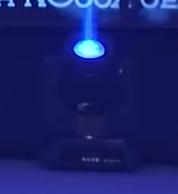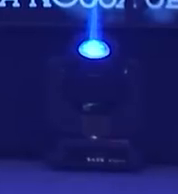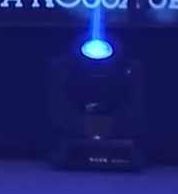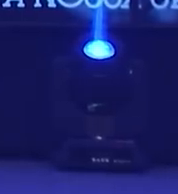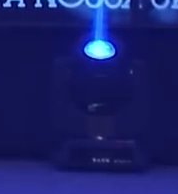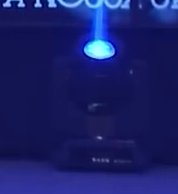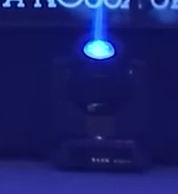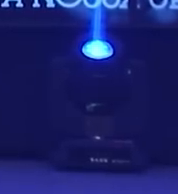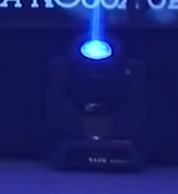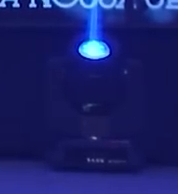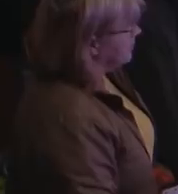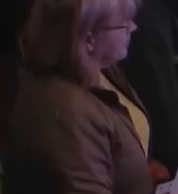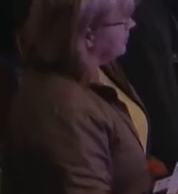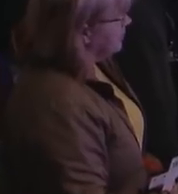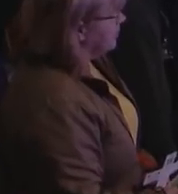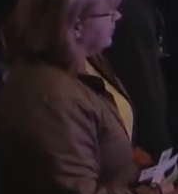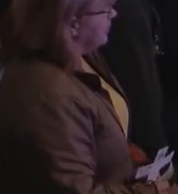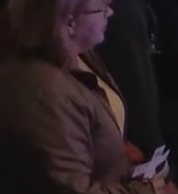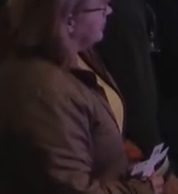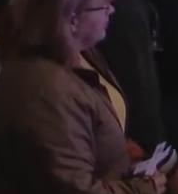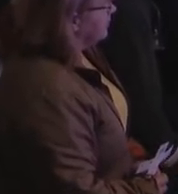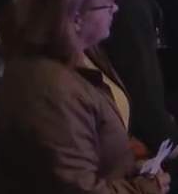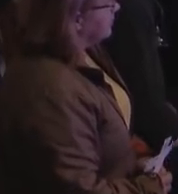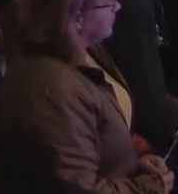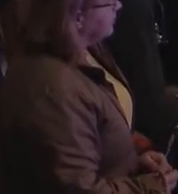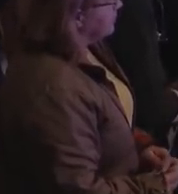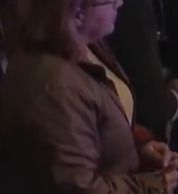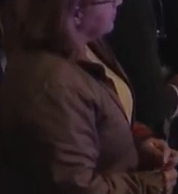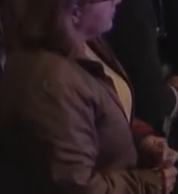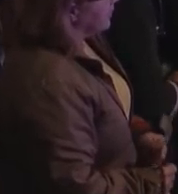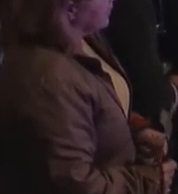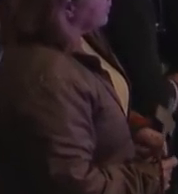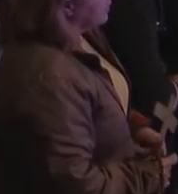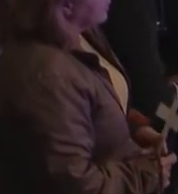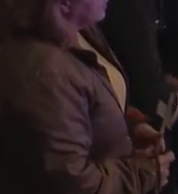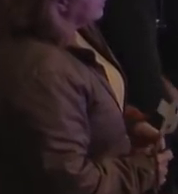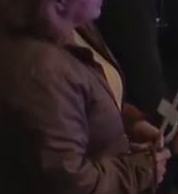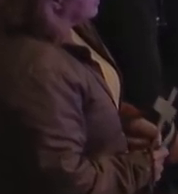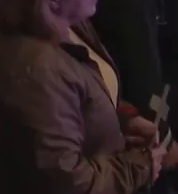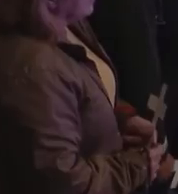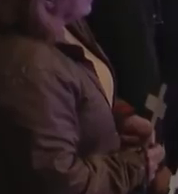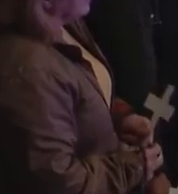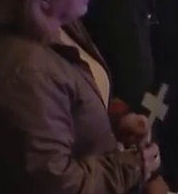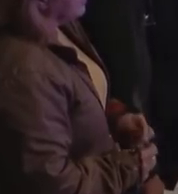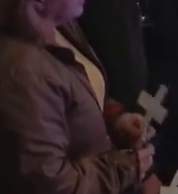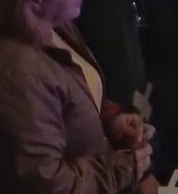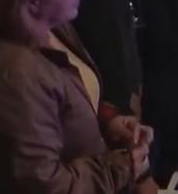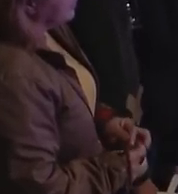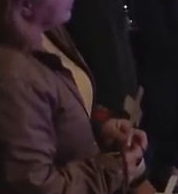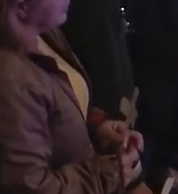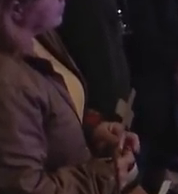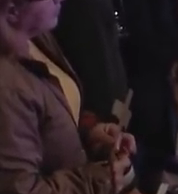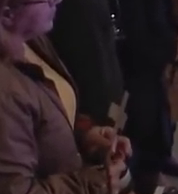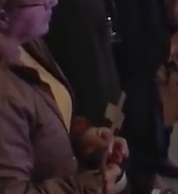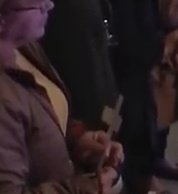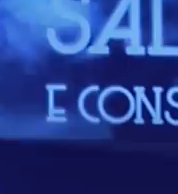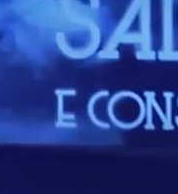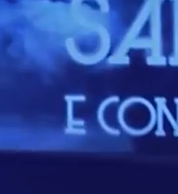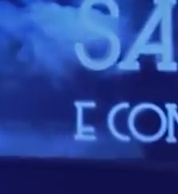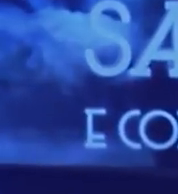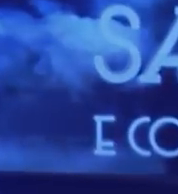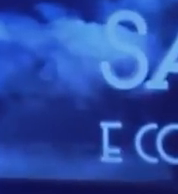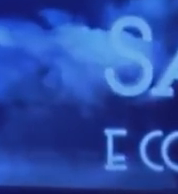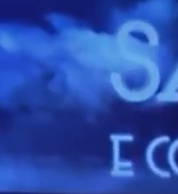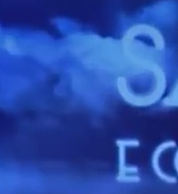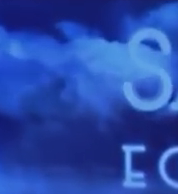endereçar a nossa vida a Nossa Senhora. Então você vai fazer o seguinte agora. Você vai como se você estivesse escrevendo mesmo no envelope. O envelope é